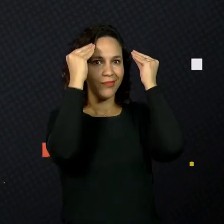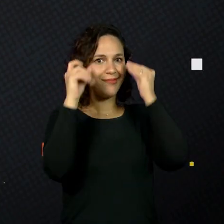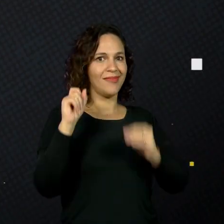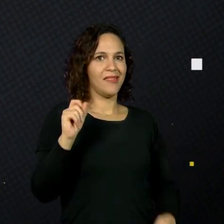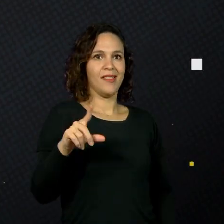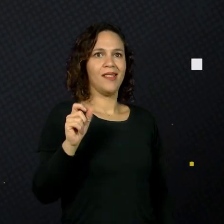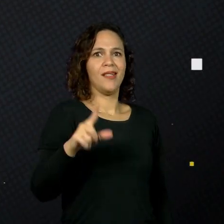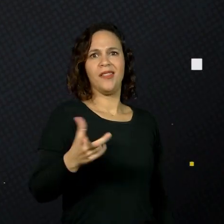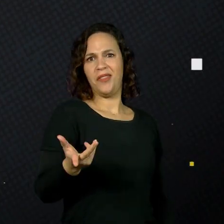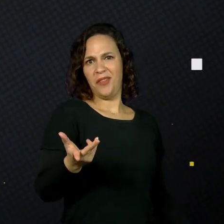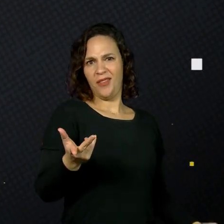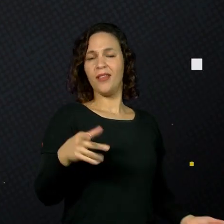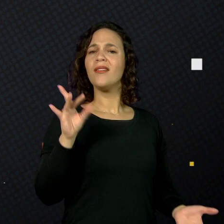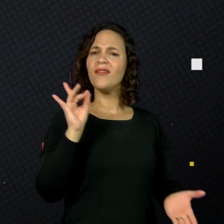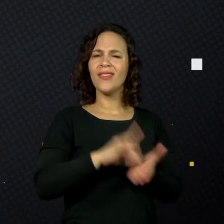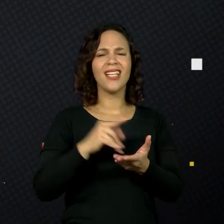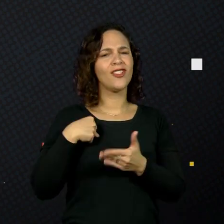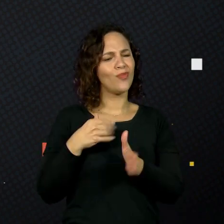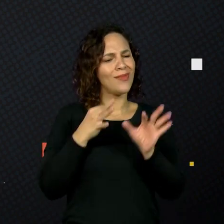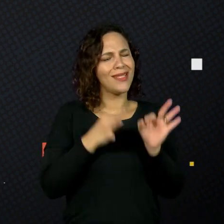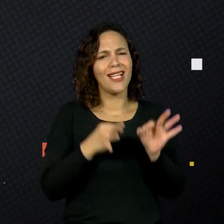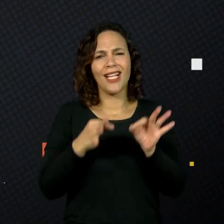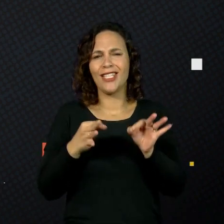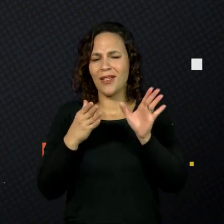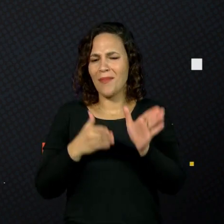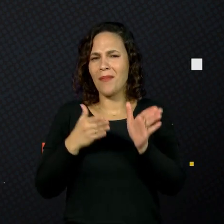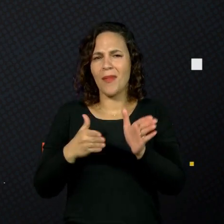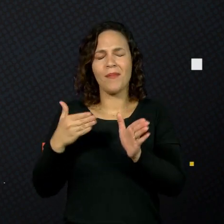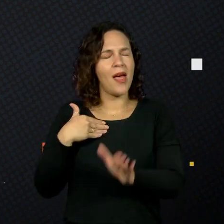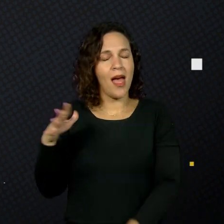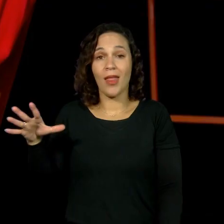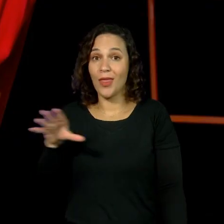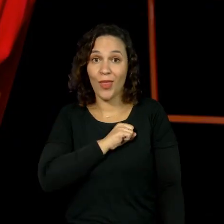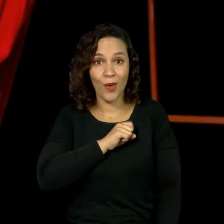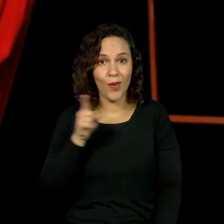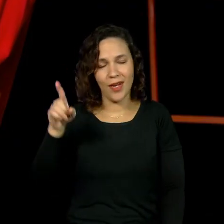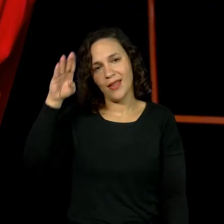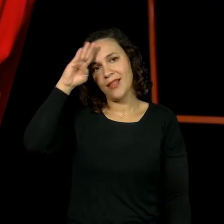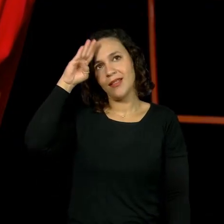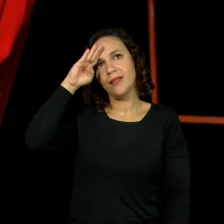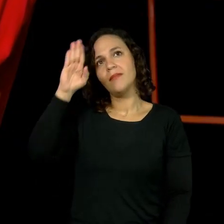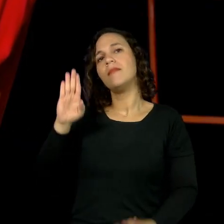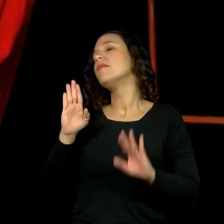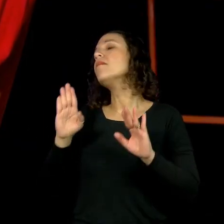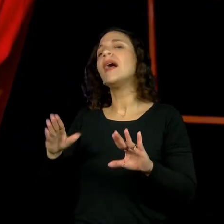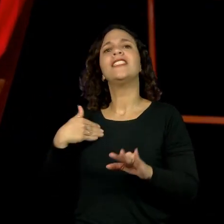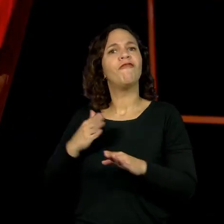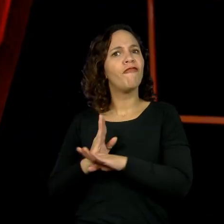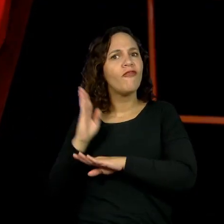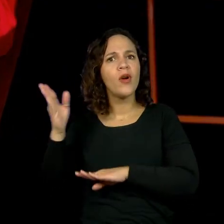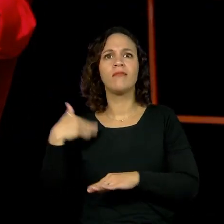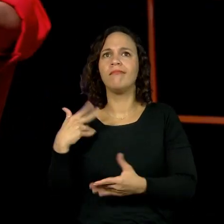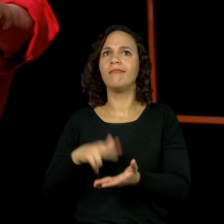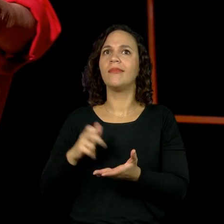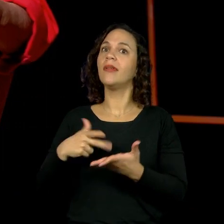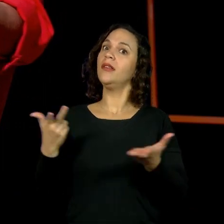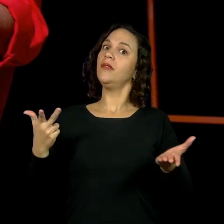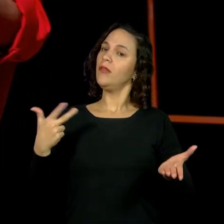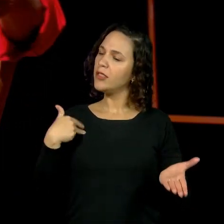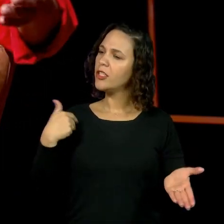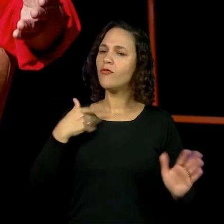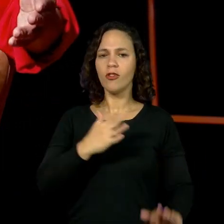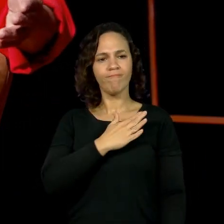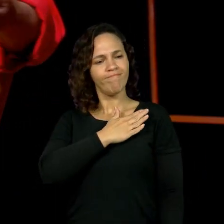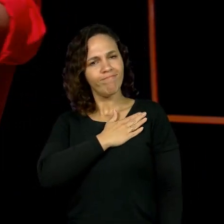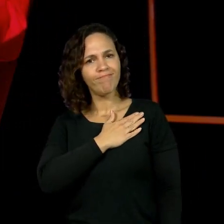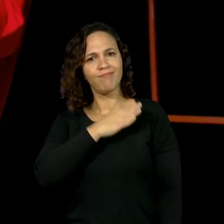de... Eu era Caxias também. Caxias é um camarada que adora o Exército, né? Mas eu fui assim, vibrando, cara. Vou servir a pátria, vou para a